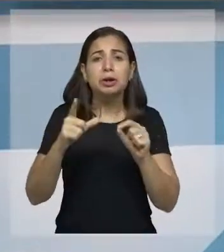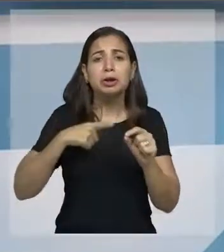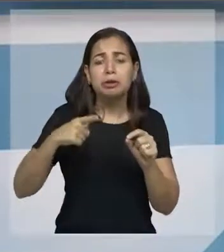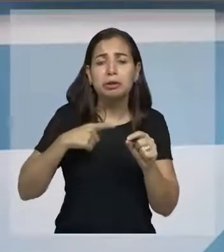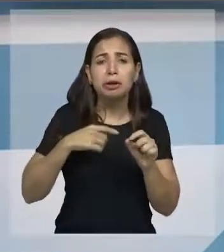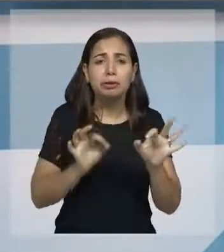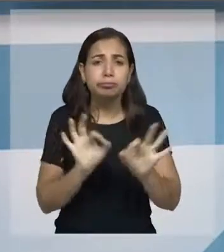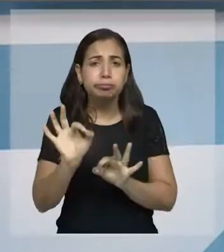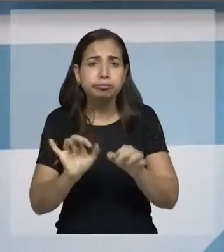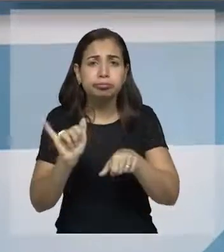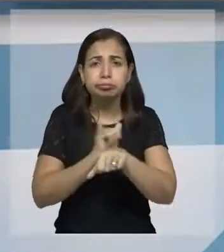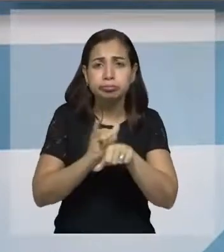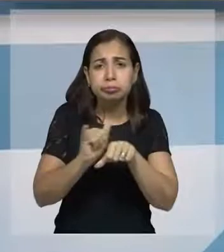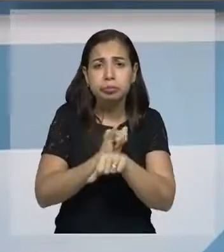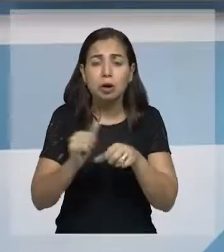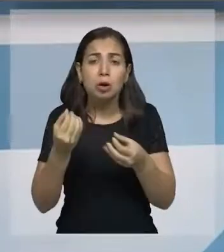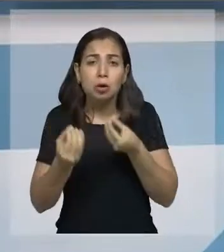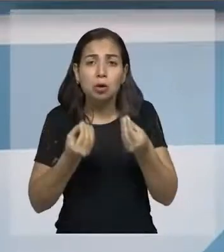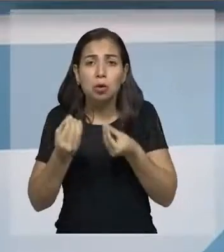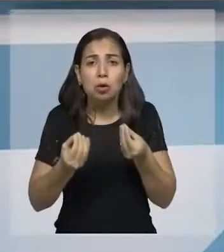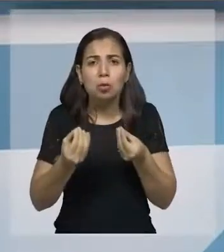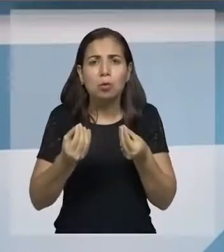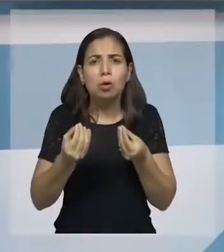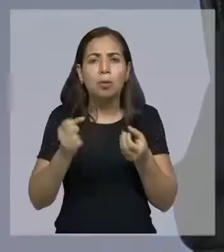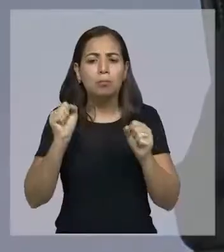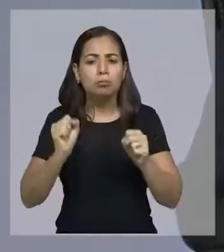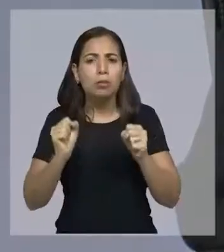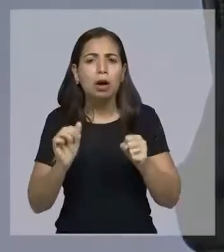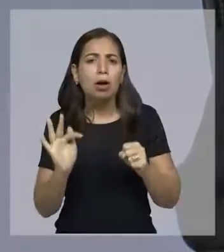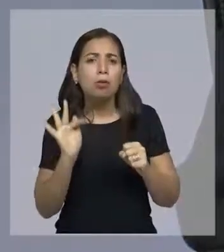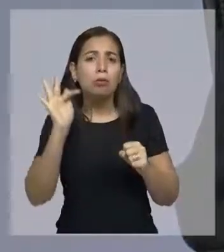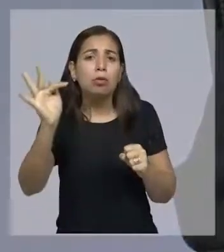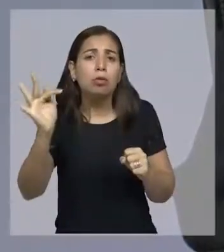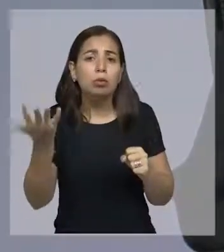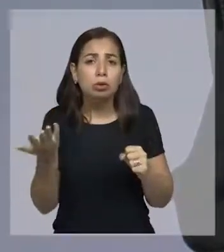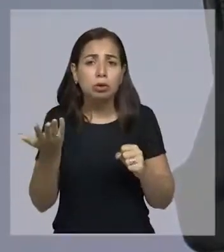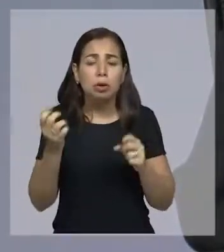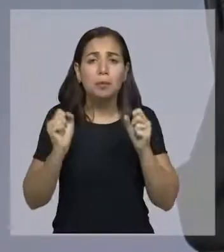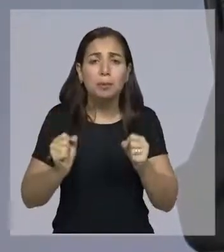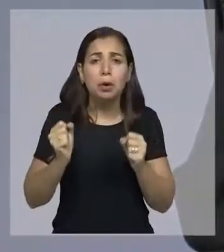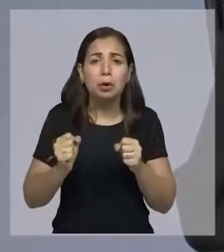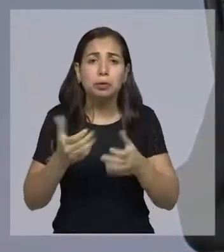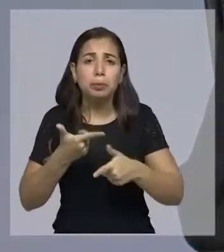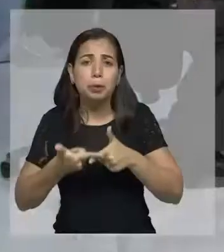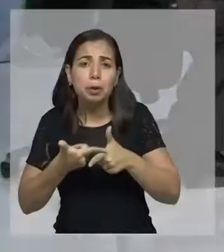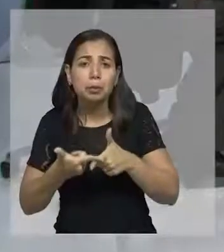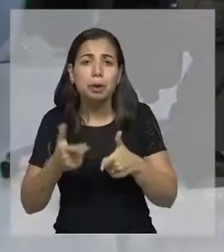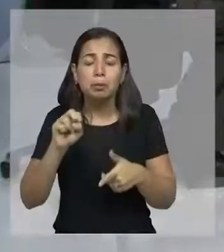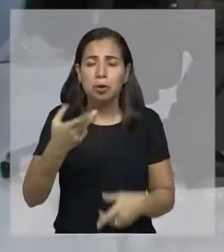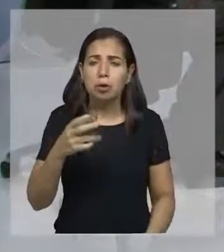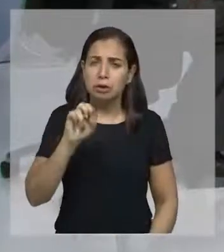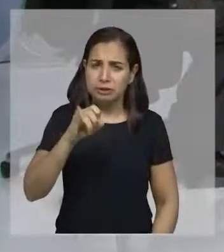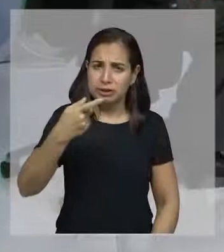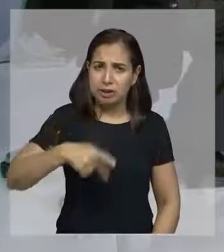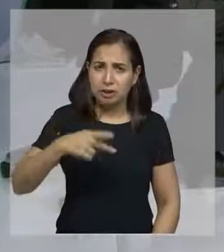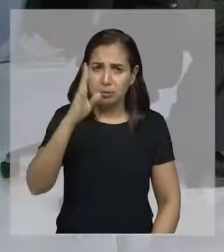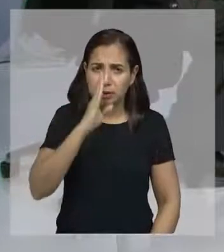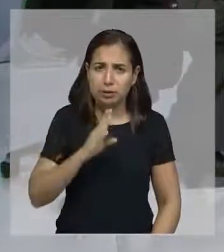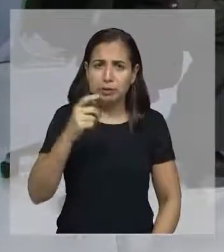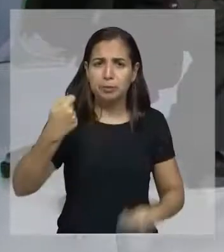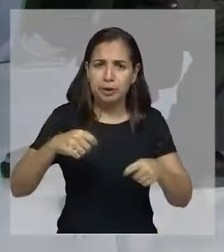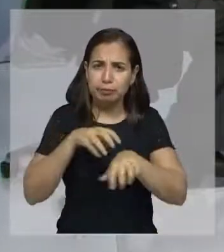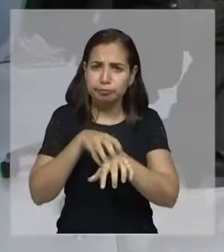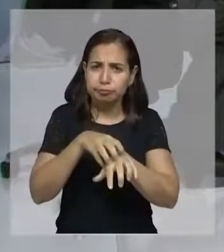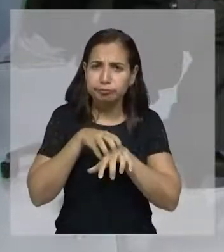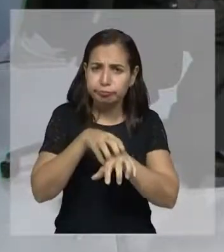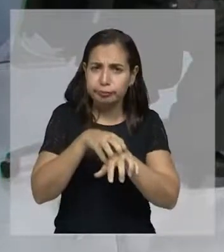estratégico em que possa prever, sobretudo em áreas vitais como essa, por exemplo, país rodoviário. Você tem que ter uma estratégia